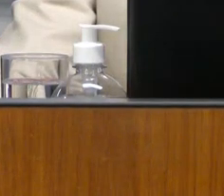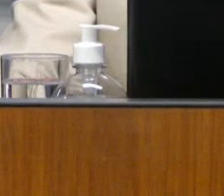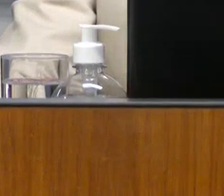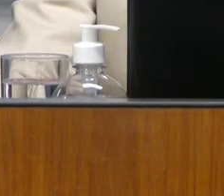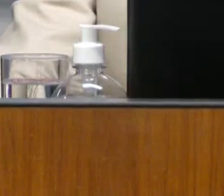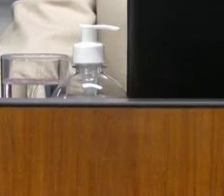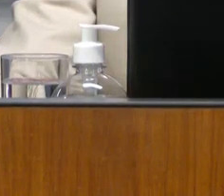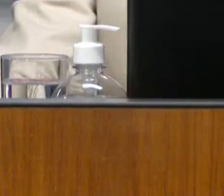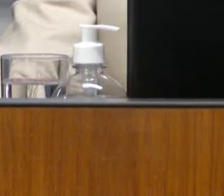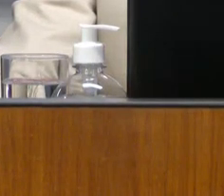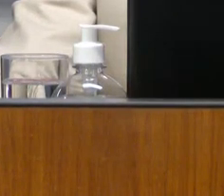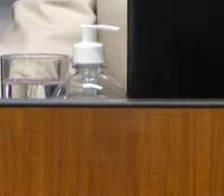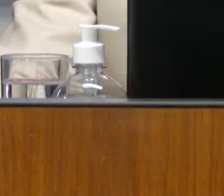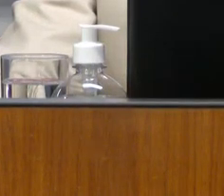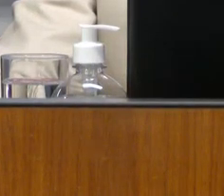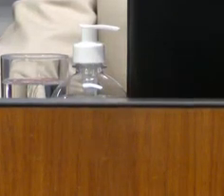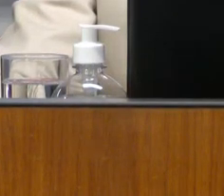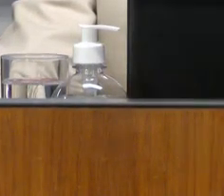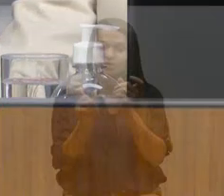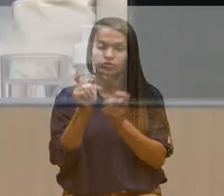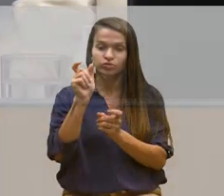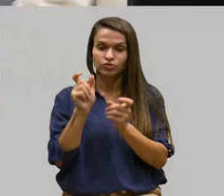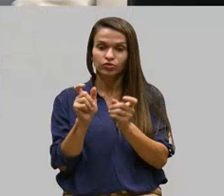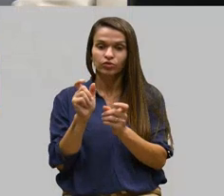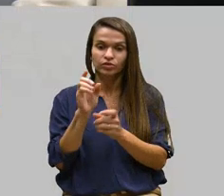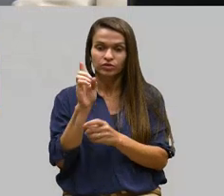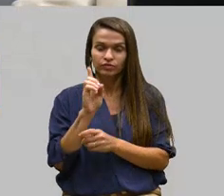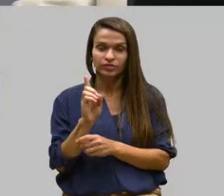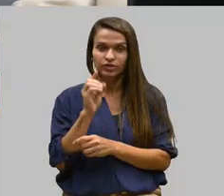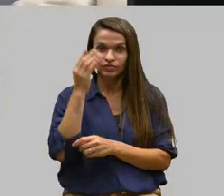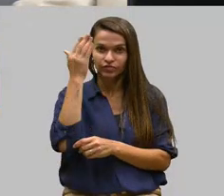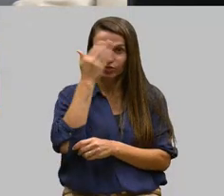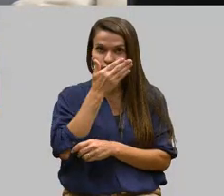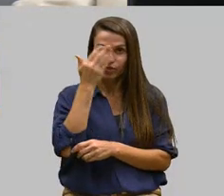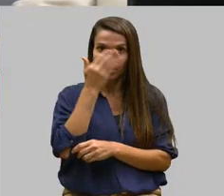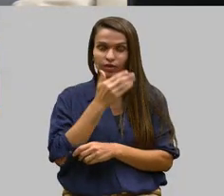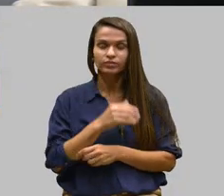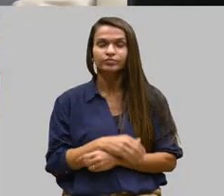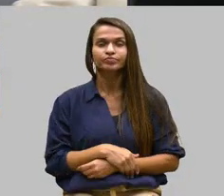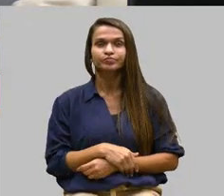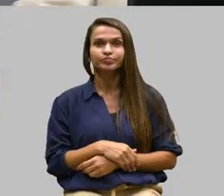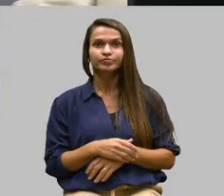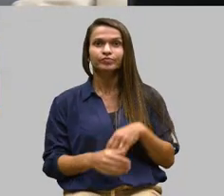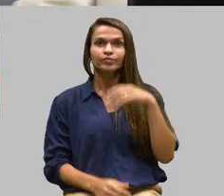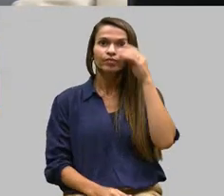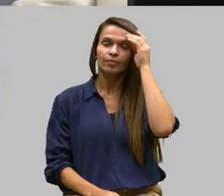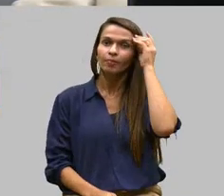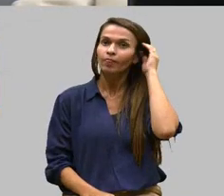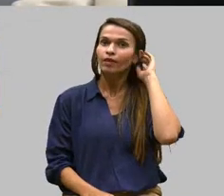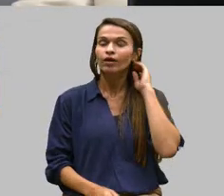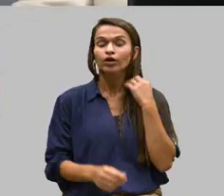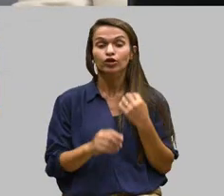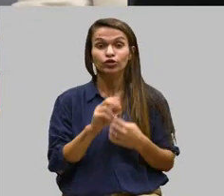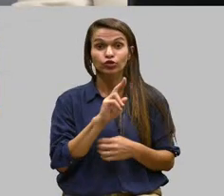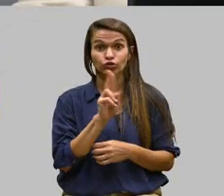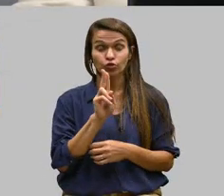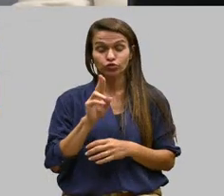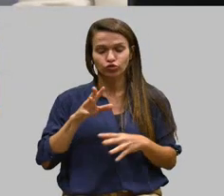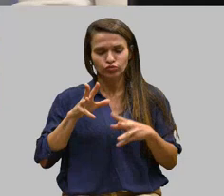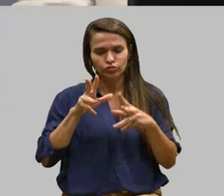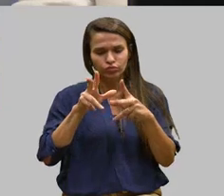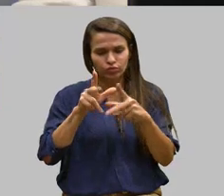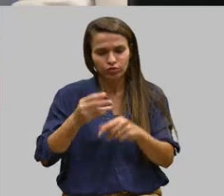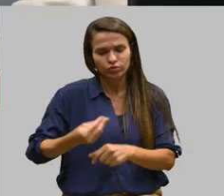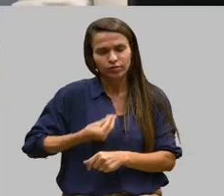visuais e eu não poderia em nome de todos aqui presente de todos